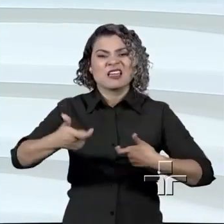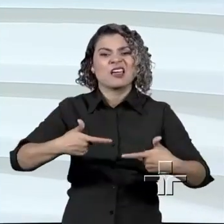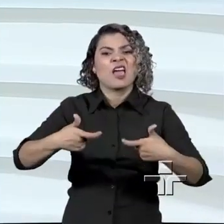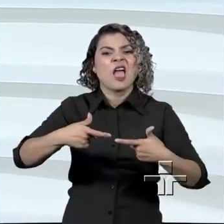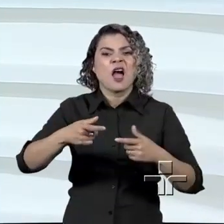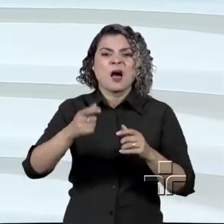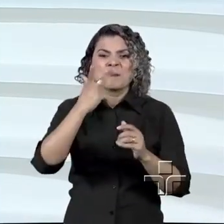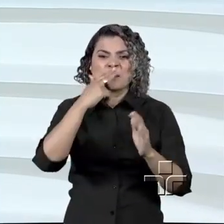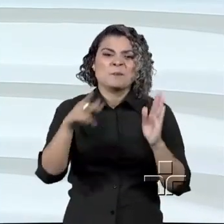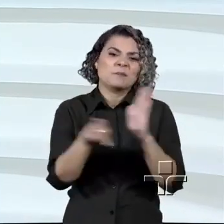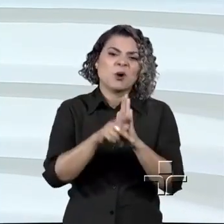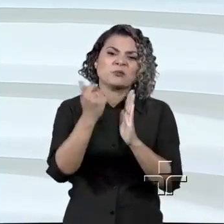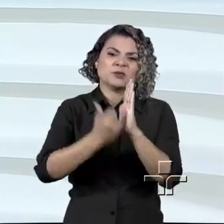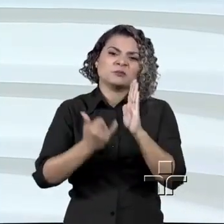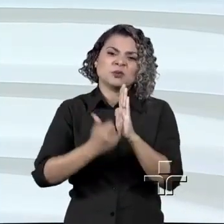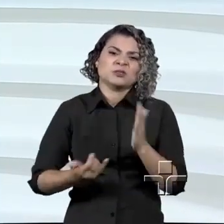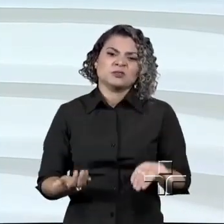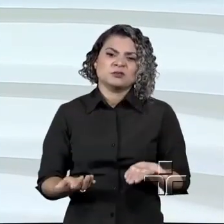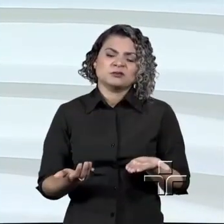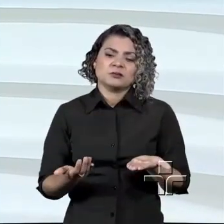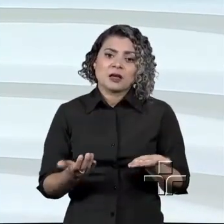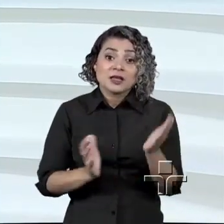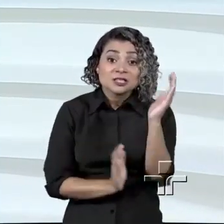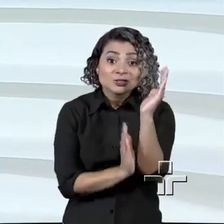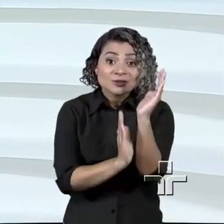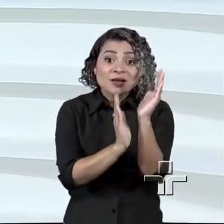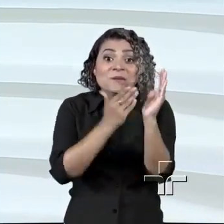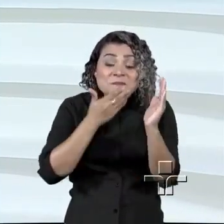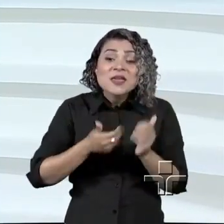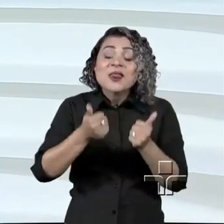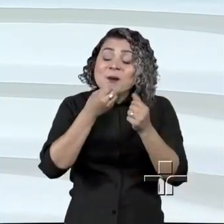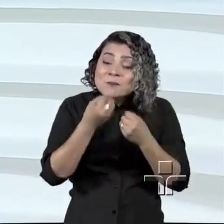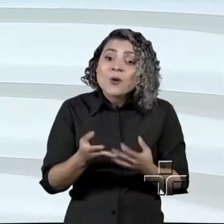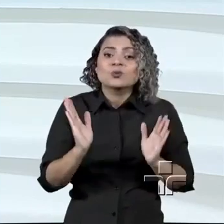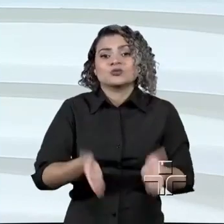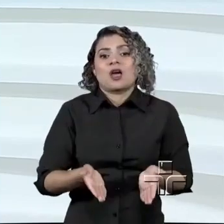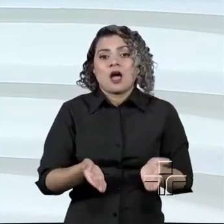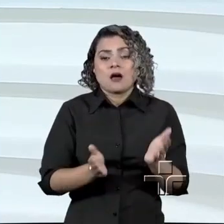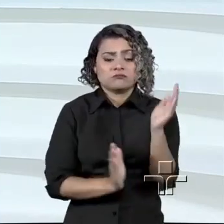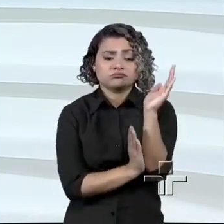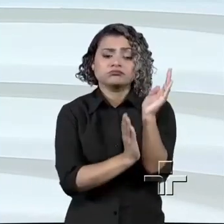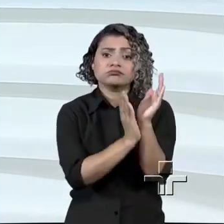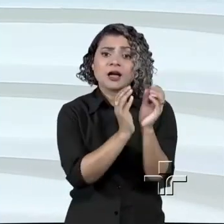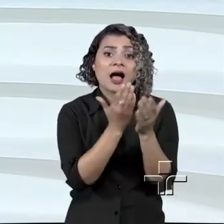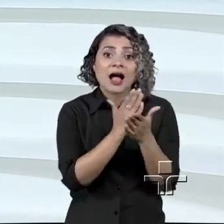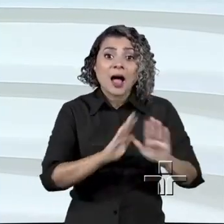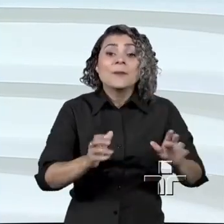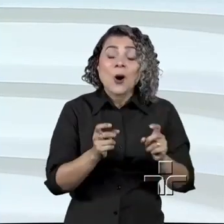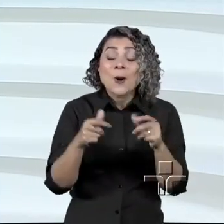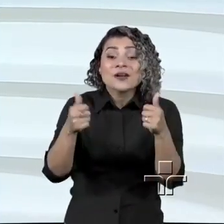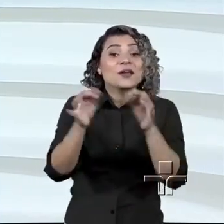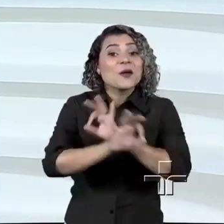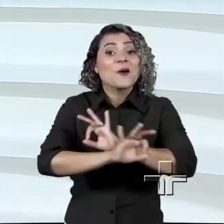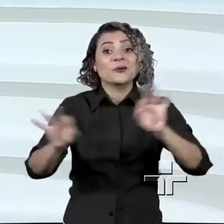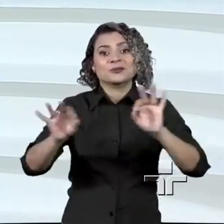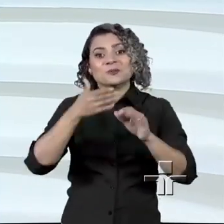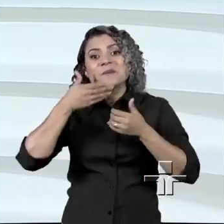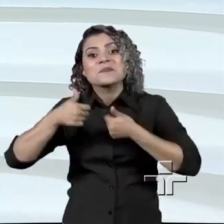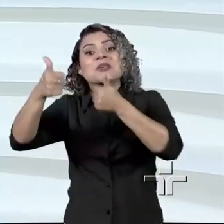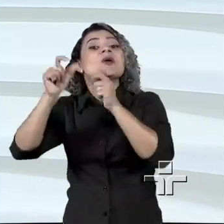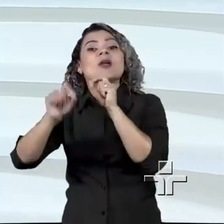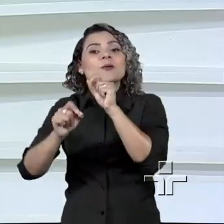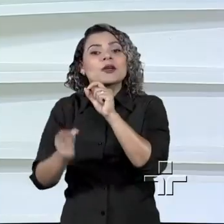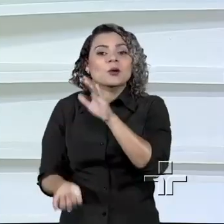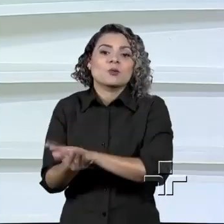mas desburocratizar já é um grande passo para melhorar a corrupção. Então, acho que a gente tem